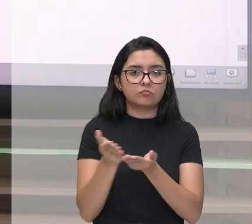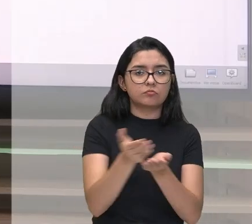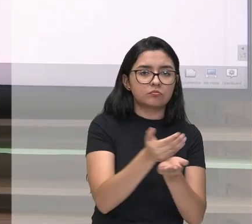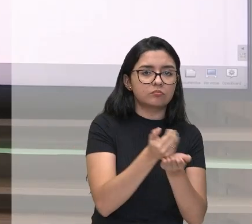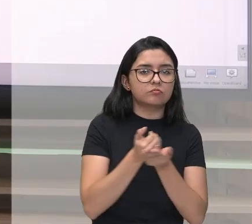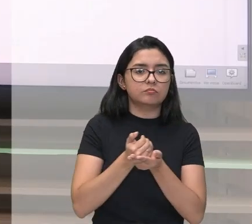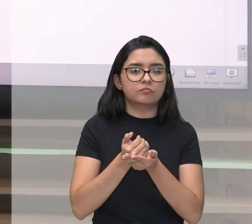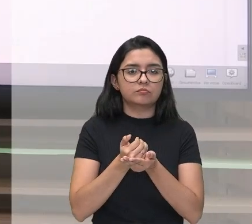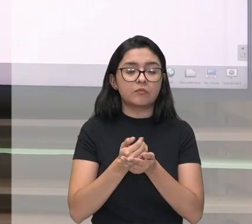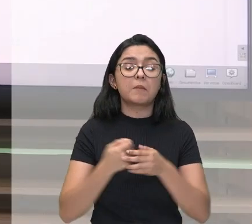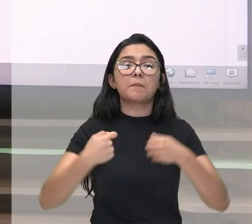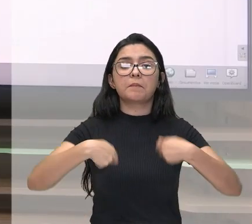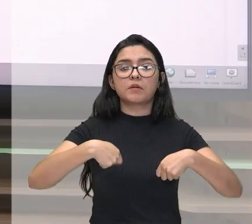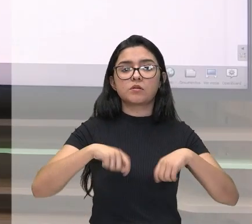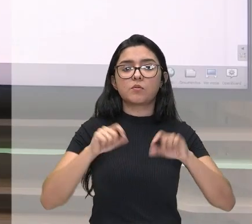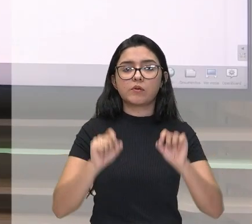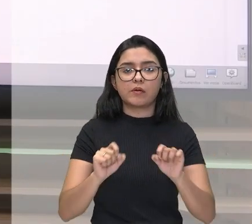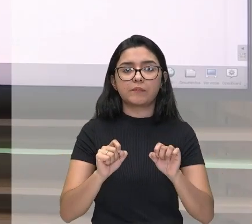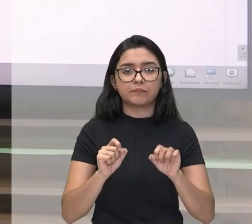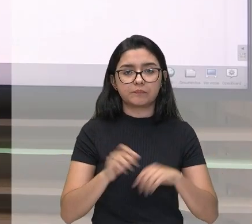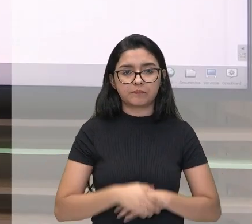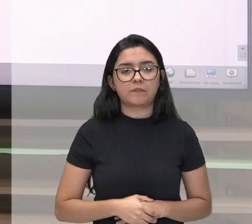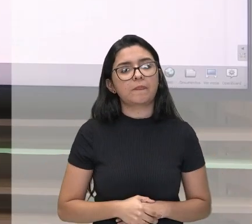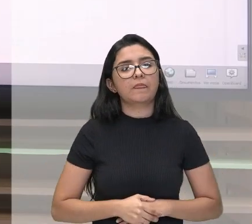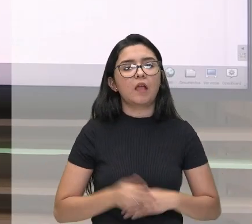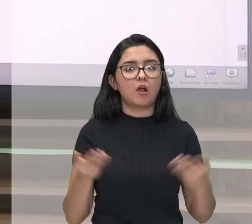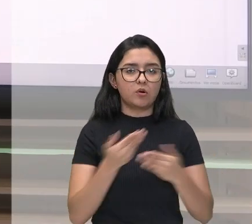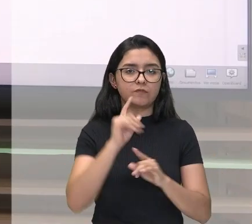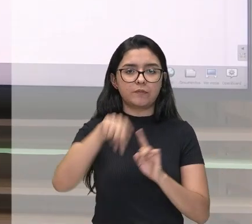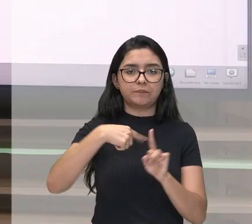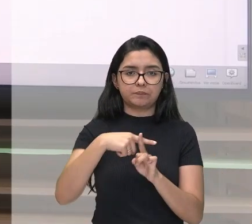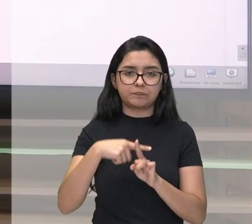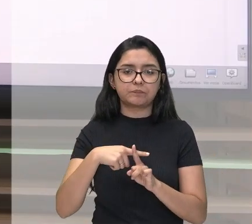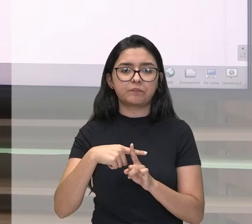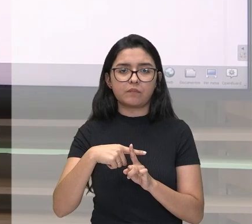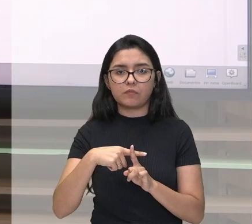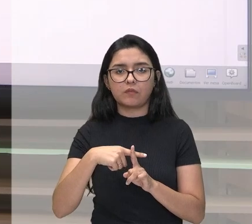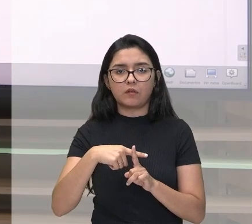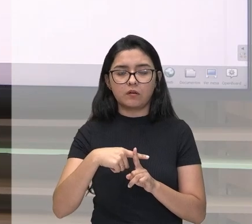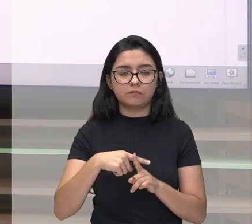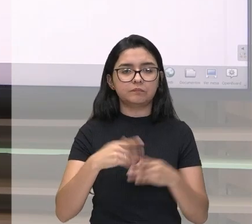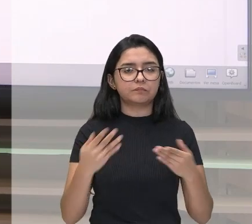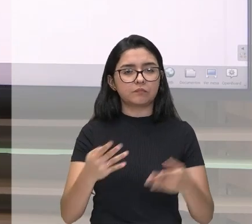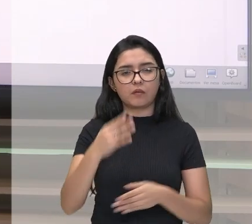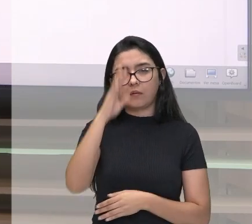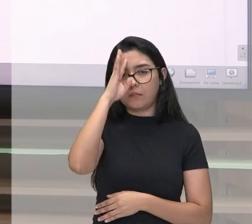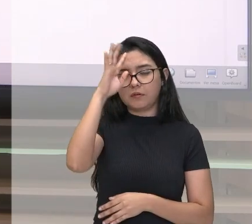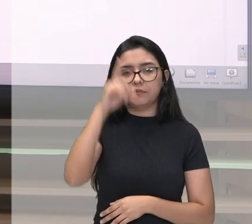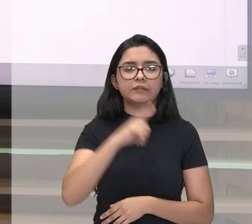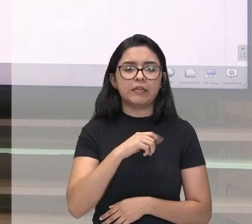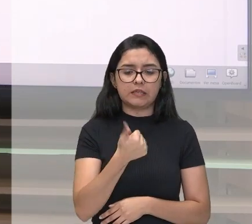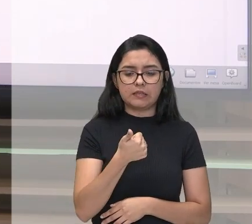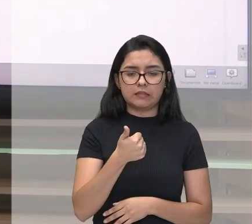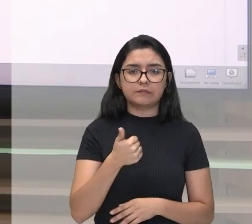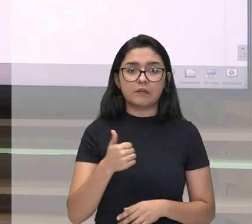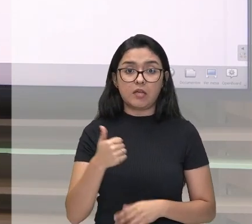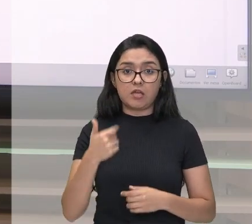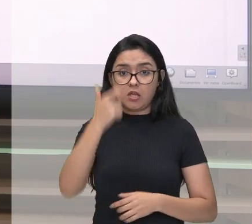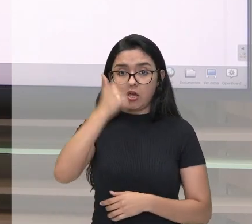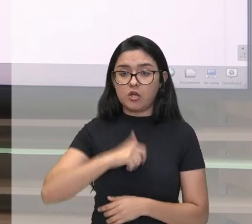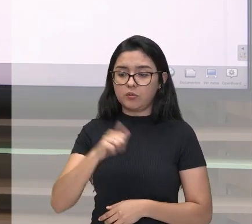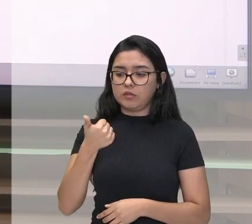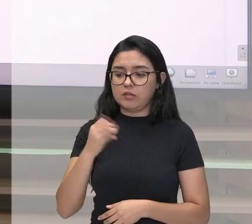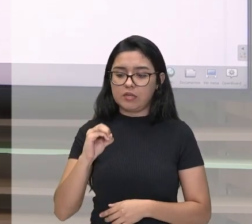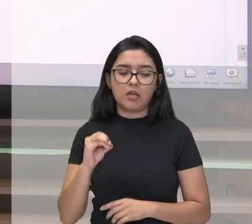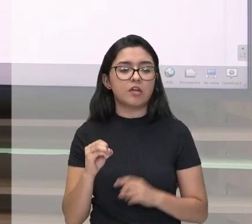quiser saber, nós vamos fazer uma adição. Concorda comigo? Imagina só, você tem R$10, seu irmão tem 20, sua irmã